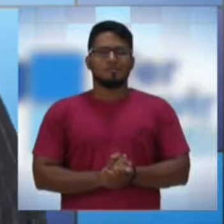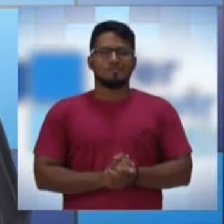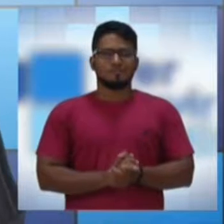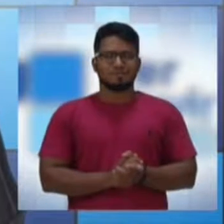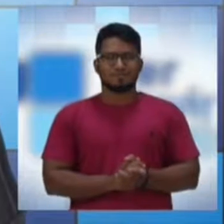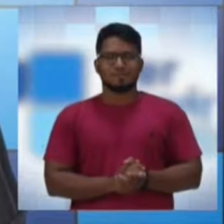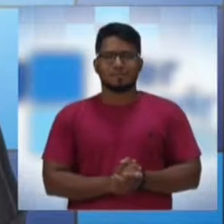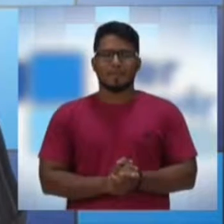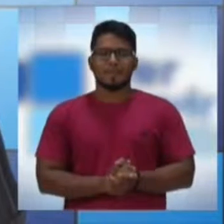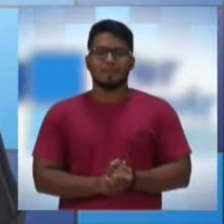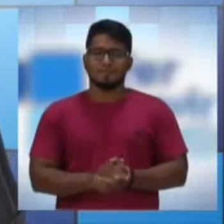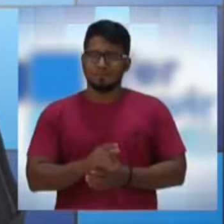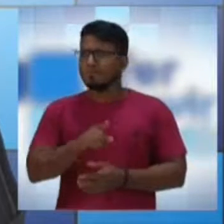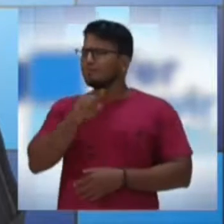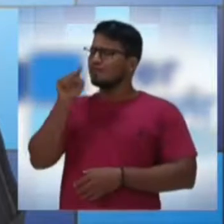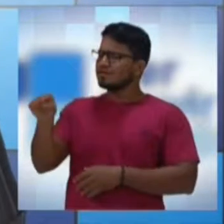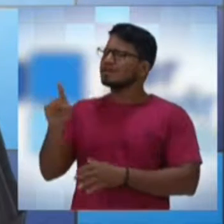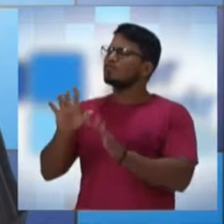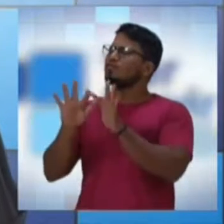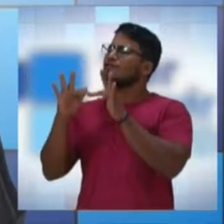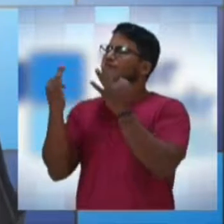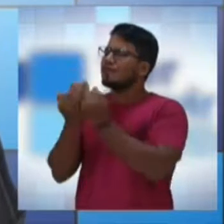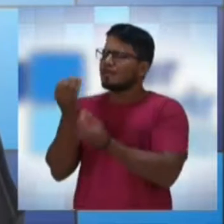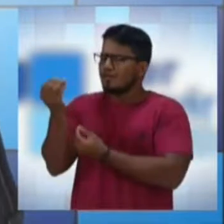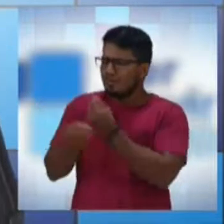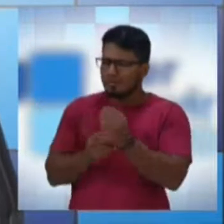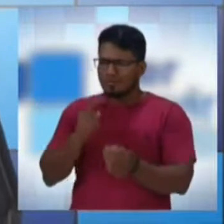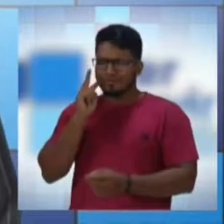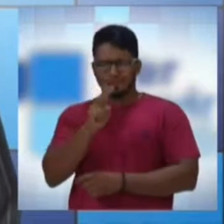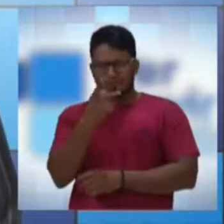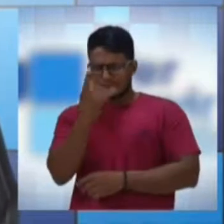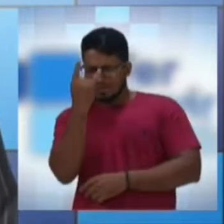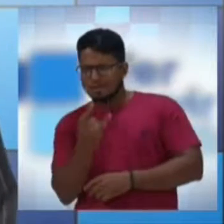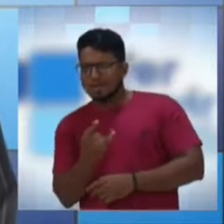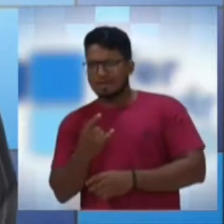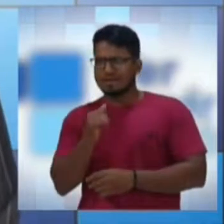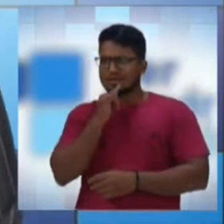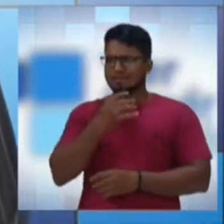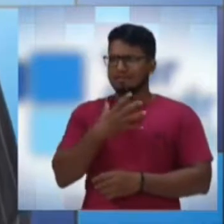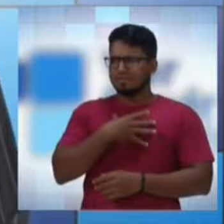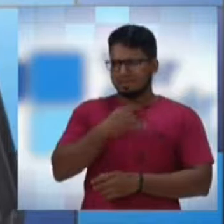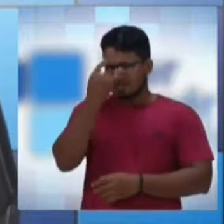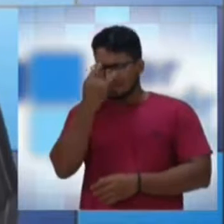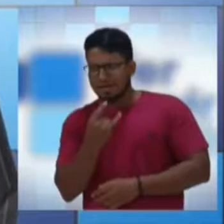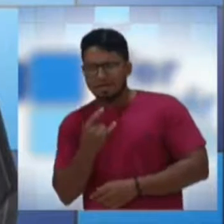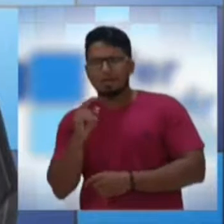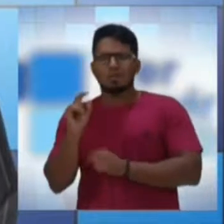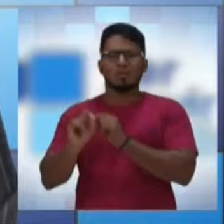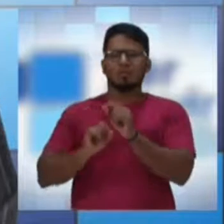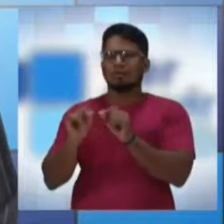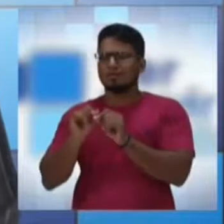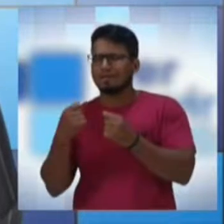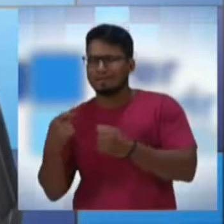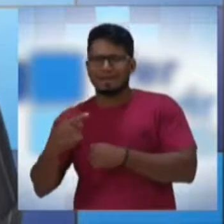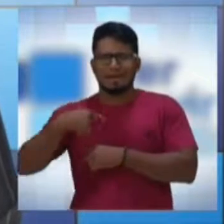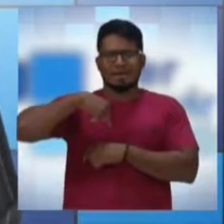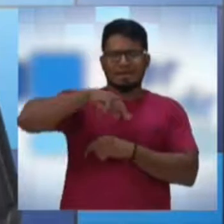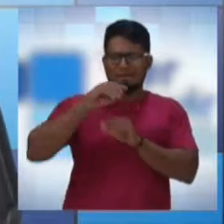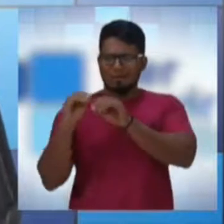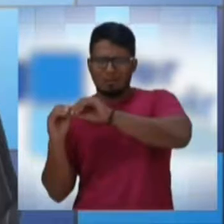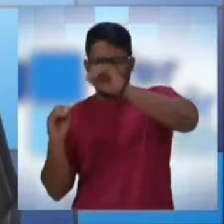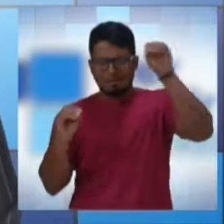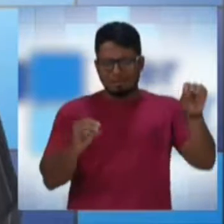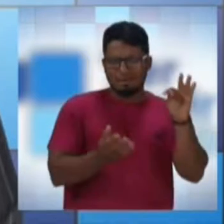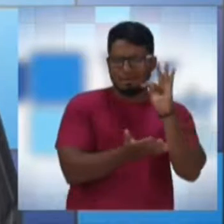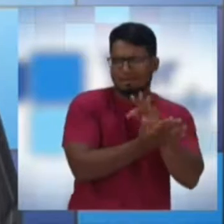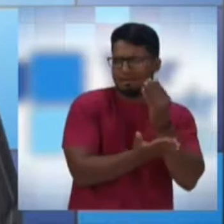E você, Francisca, a família, como é que encarou essa realidade de uma criança cega tendo que estudar e tem que vir